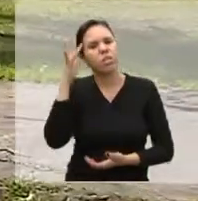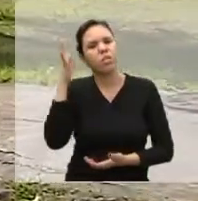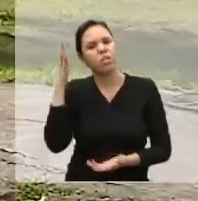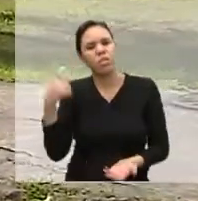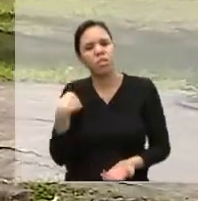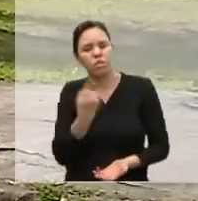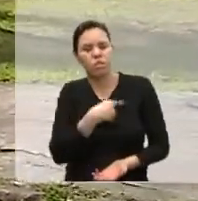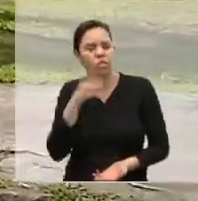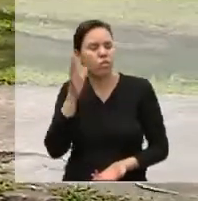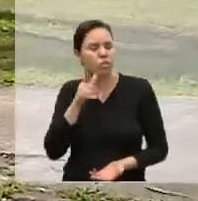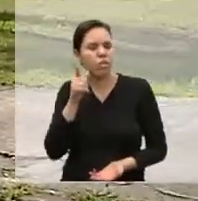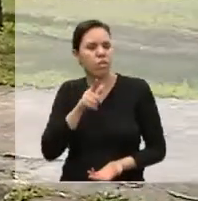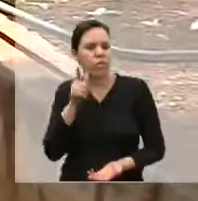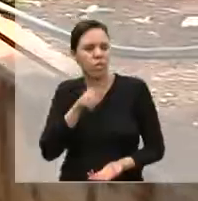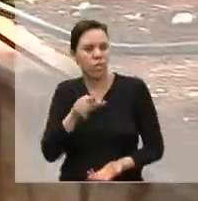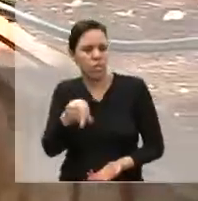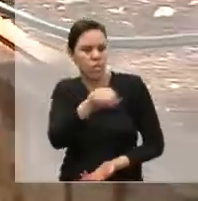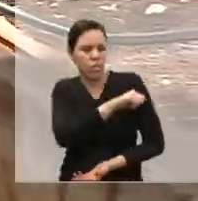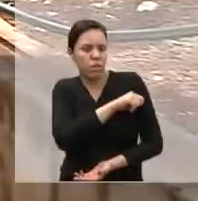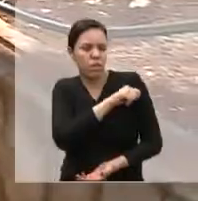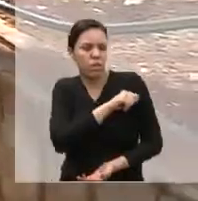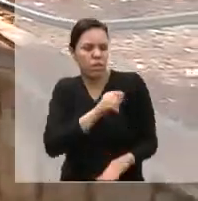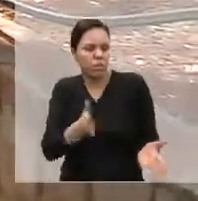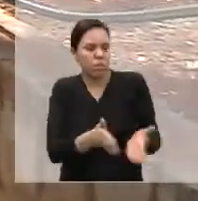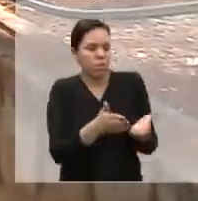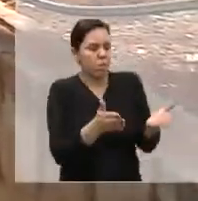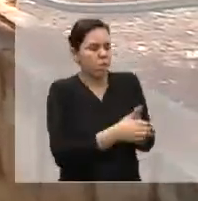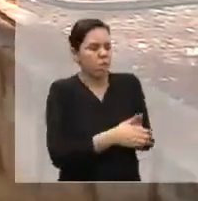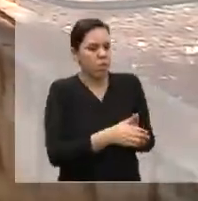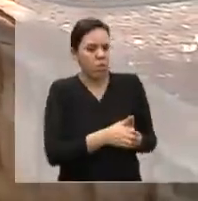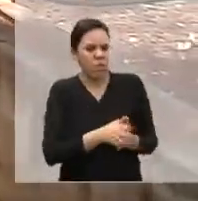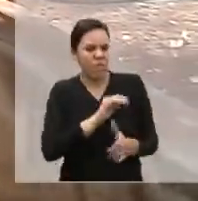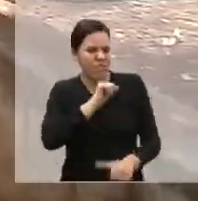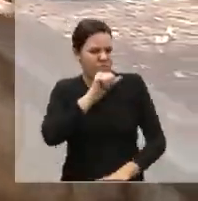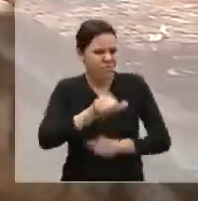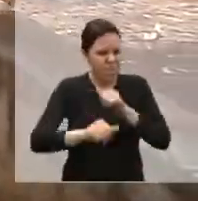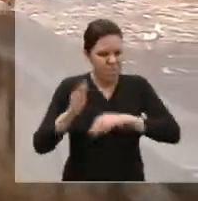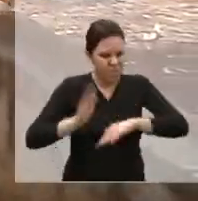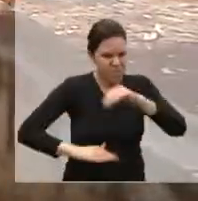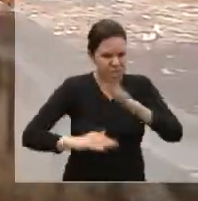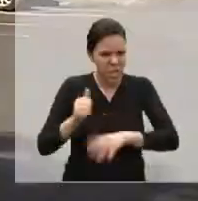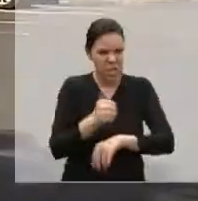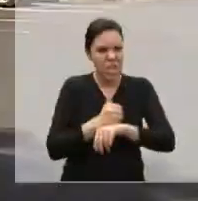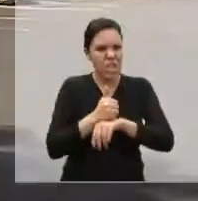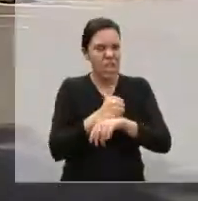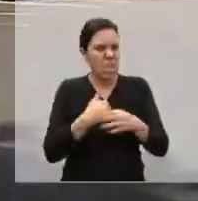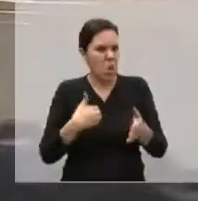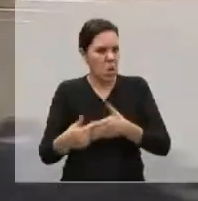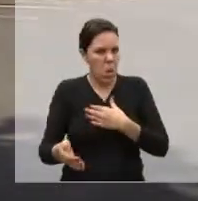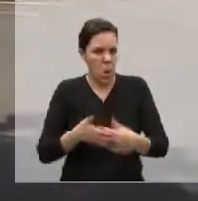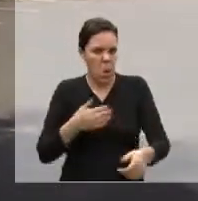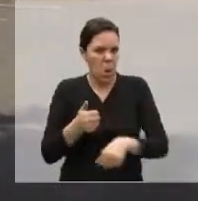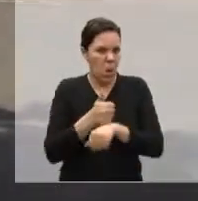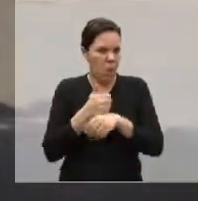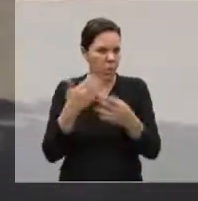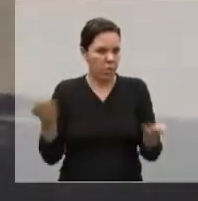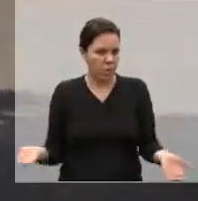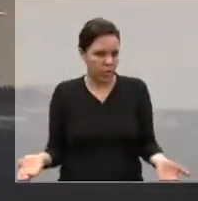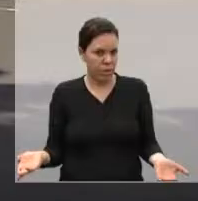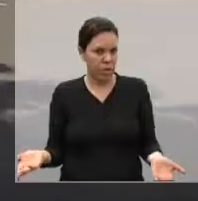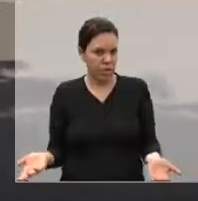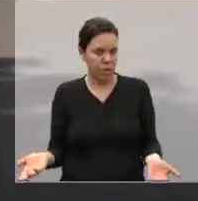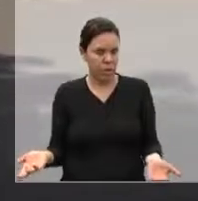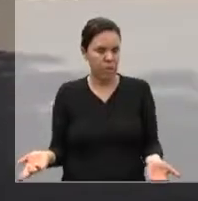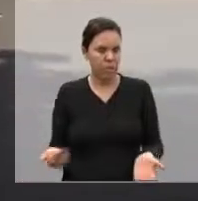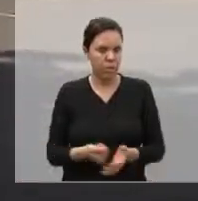profissão. Eles trazem consigo tudo que eles passaram aqui, todas as necessidades que existem, por exemplo, na periferia ou na região,